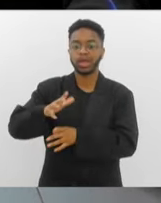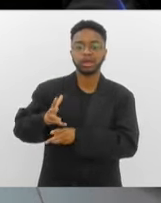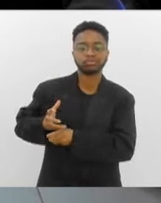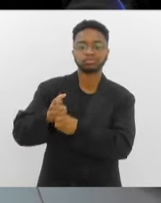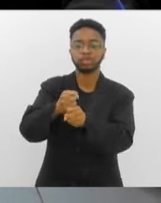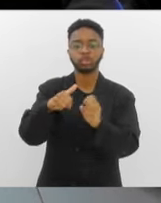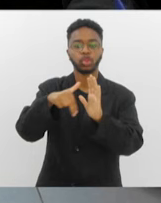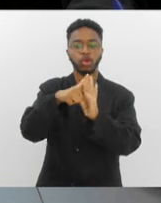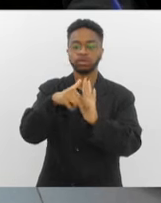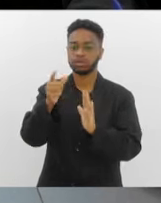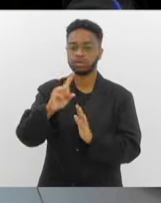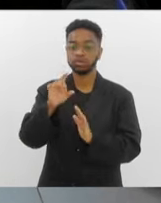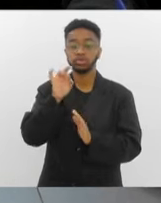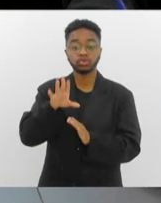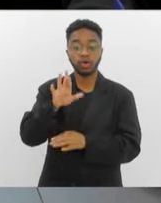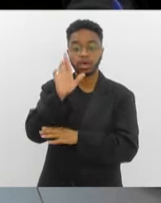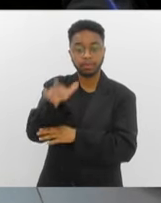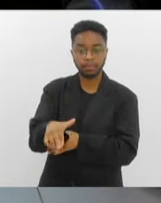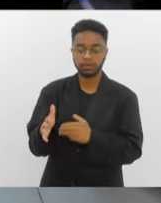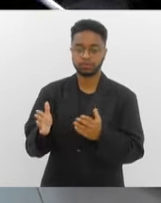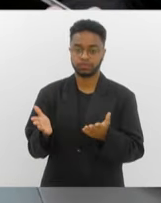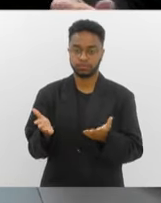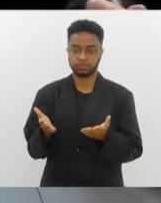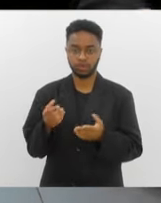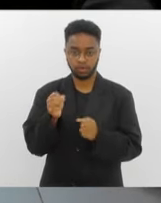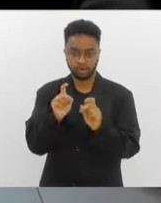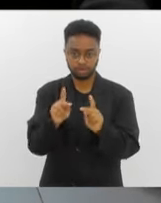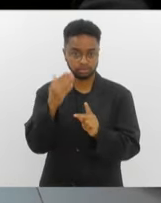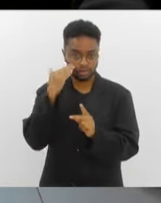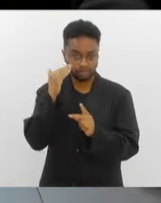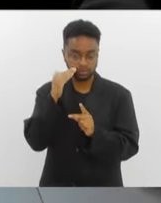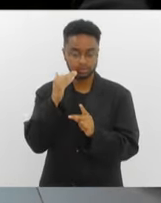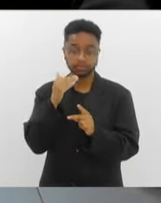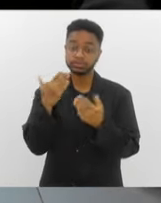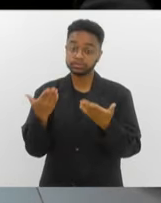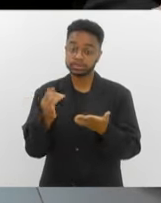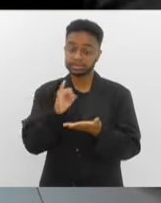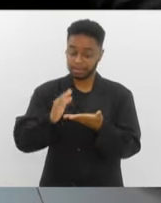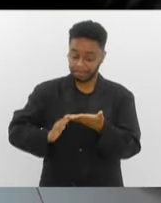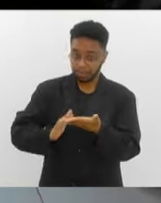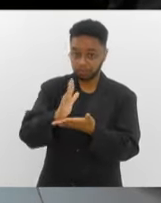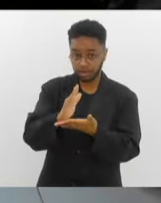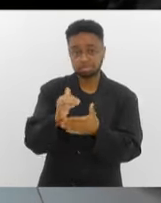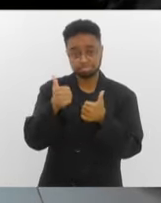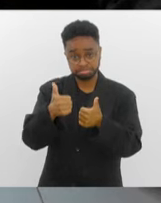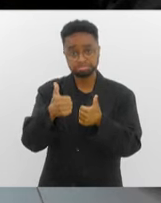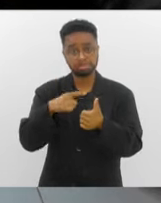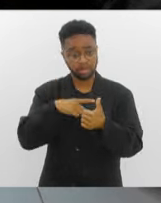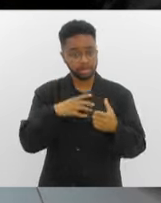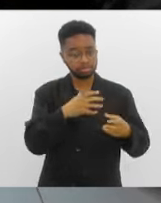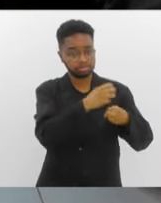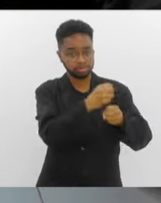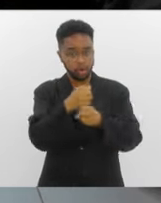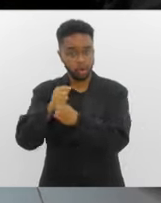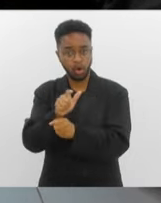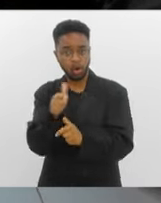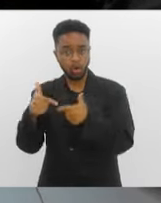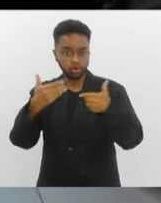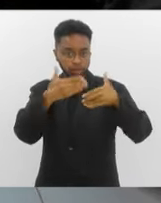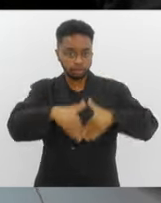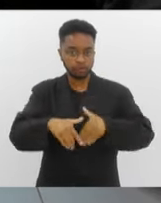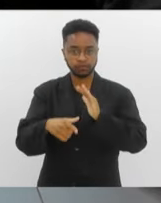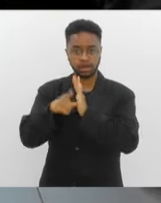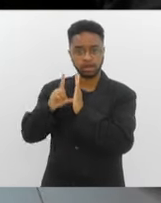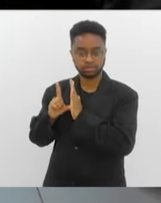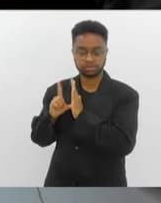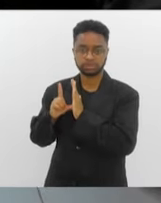Você não passou no TAF. Você está entendendo? E se você passou, você está computando todas as provas